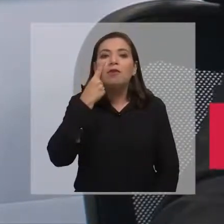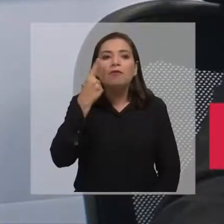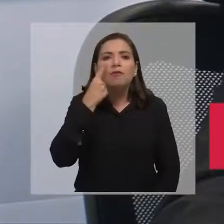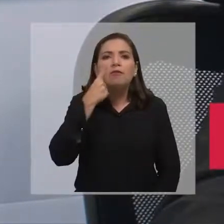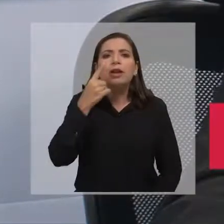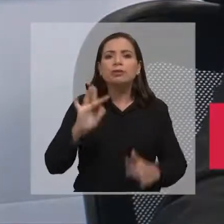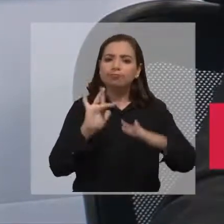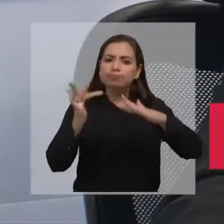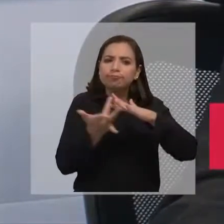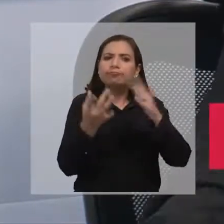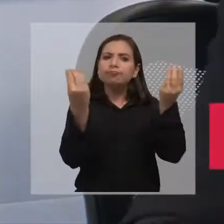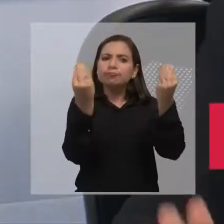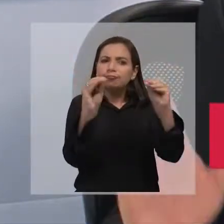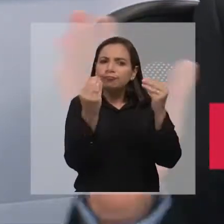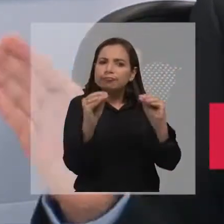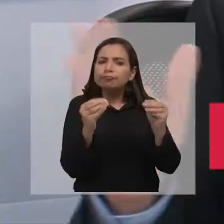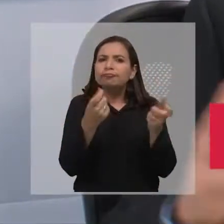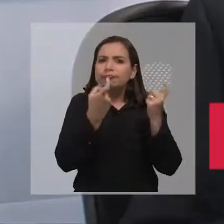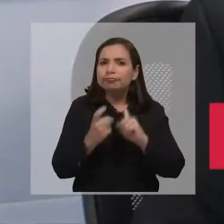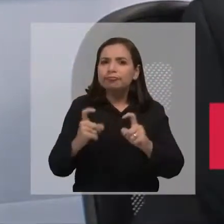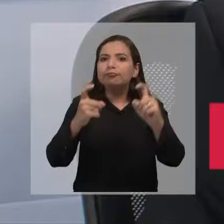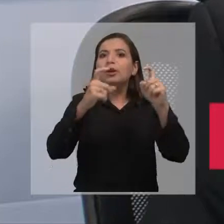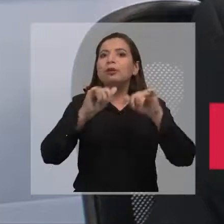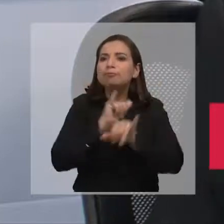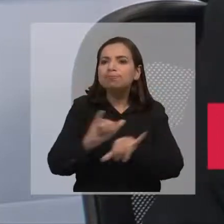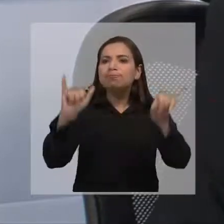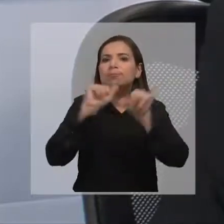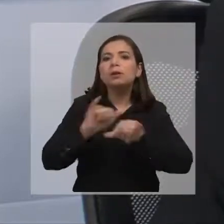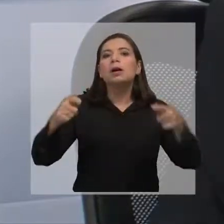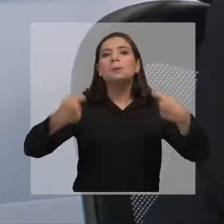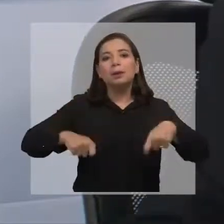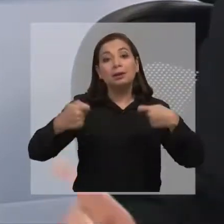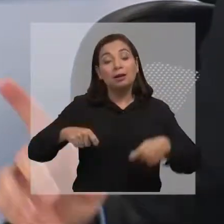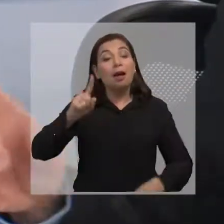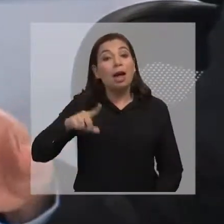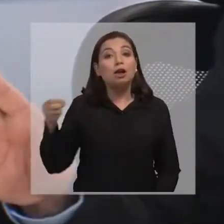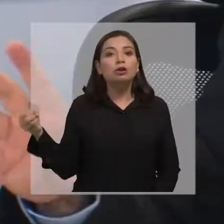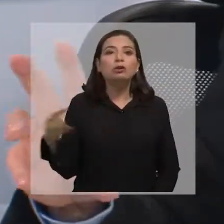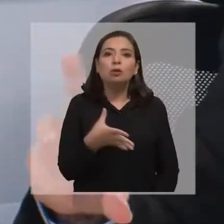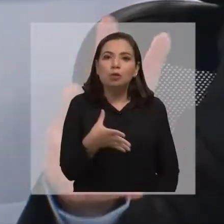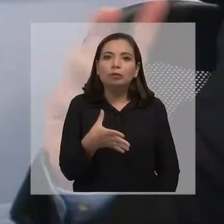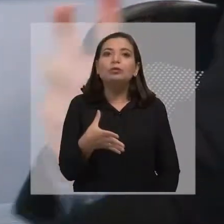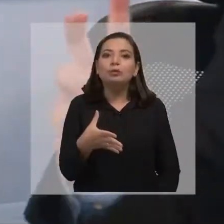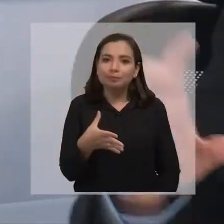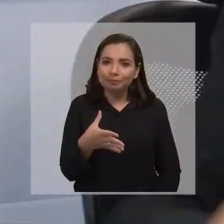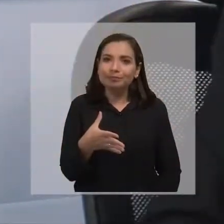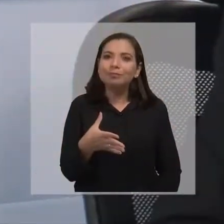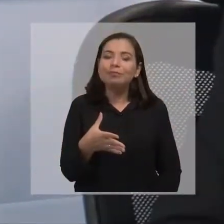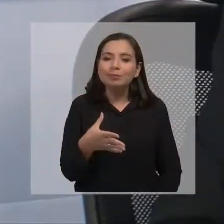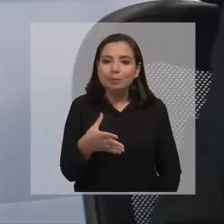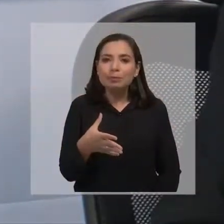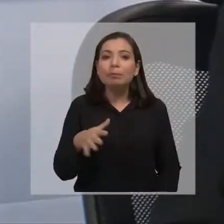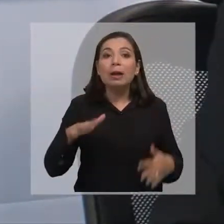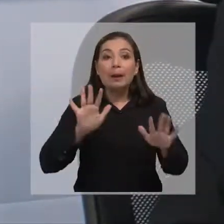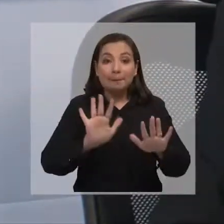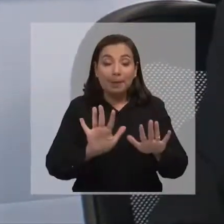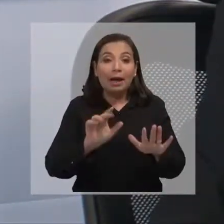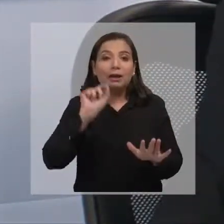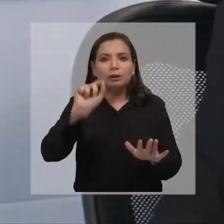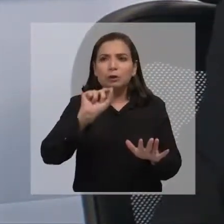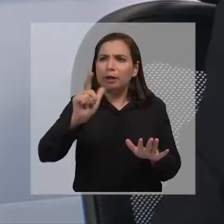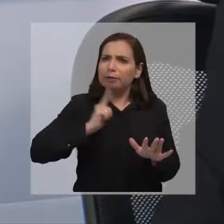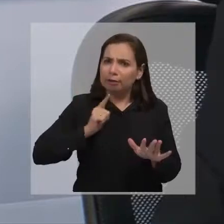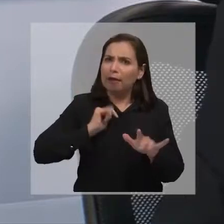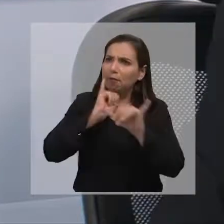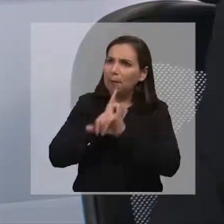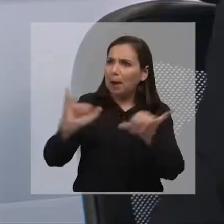redes sociais. Quer dizer, é um fato novo, mas que você nota, né, Paulo, não foi muito abordado pelos veículos